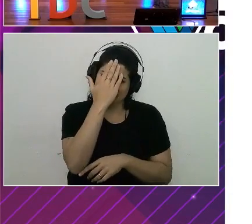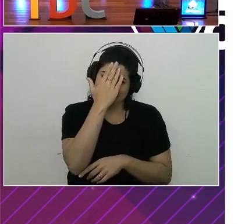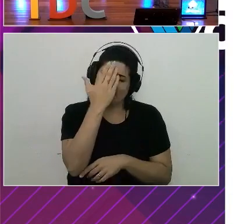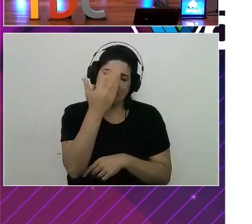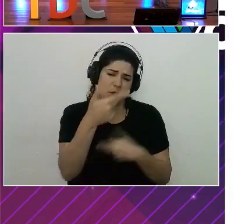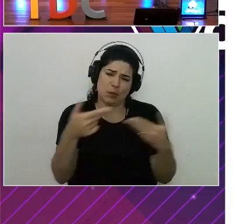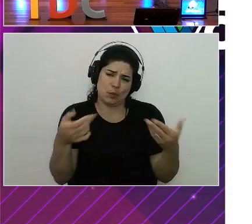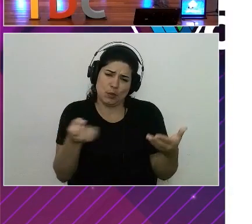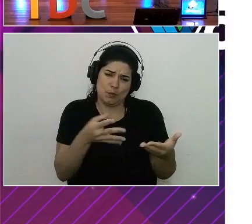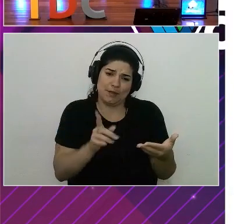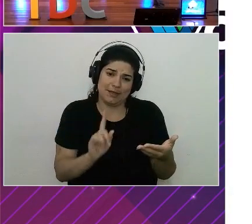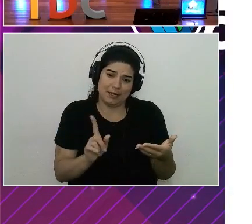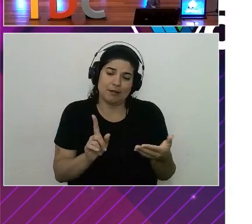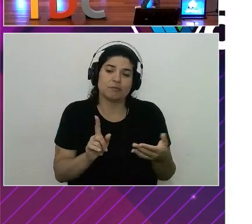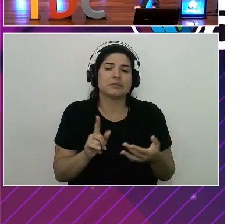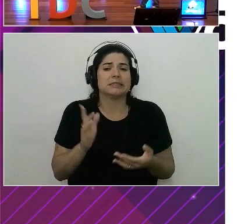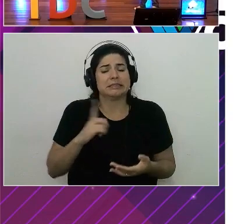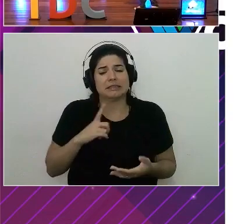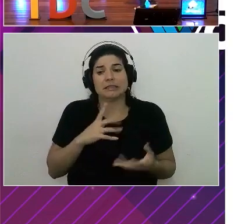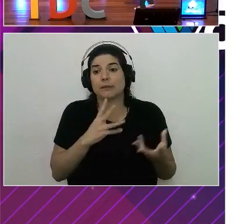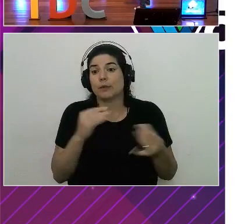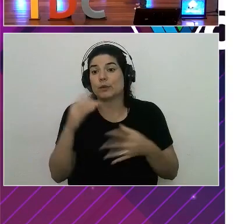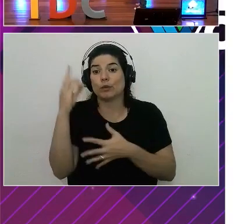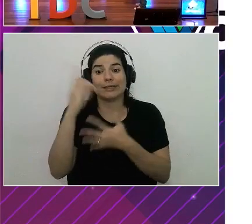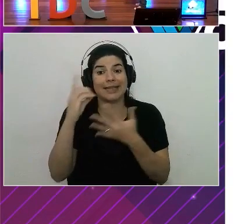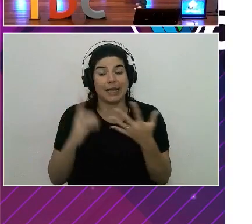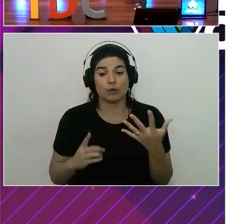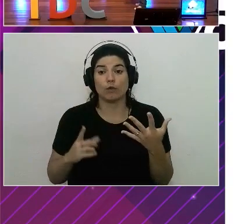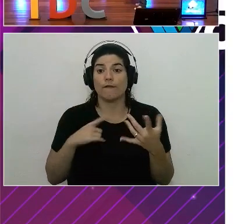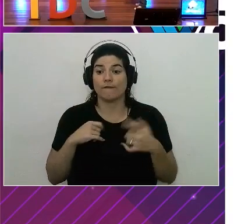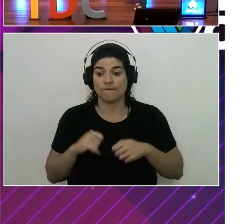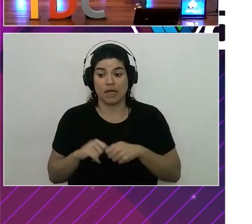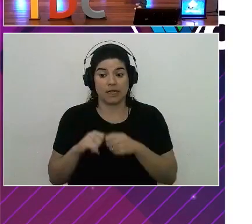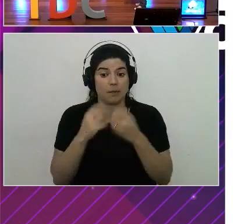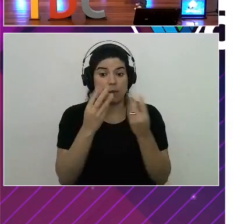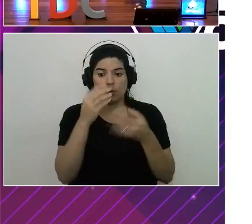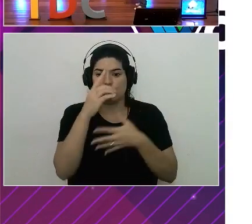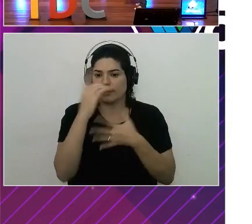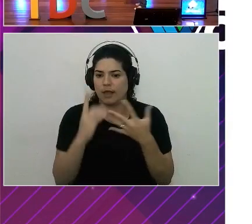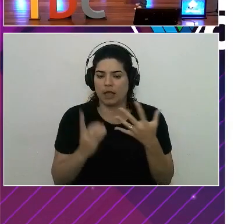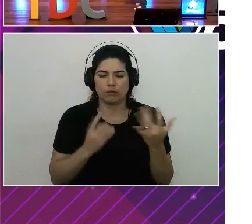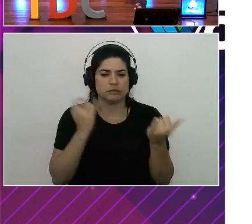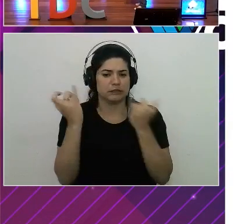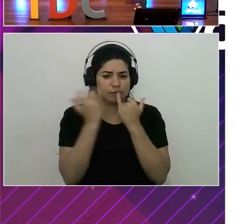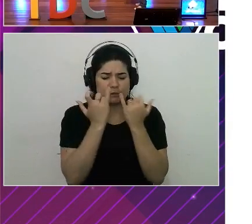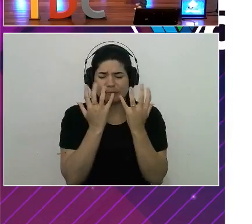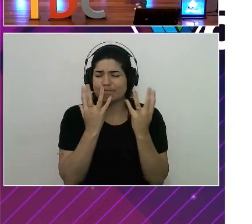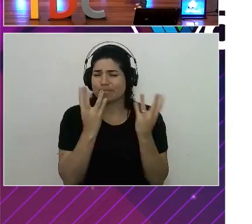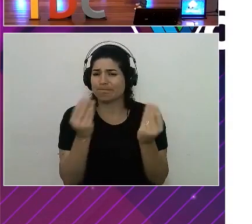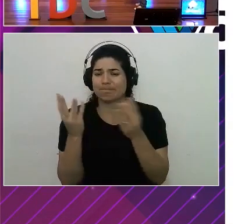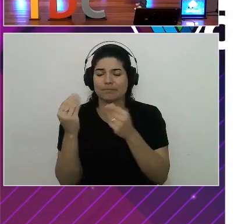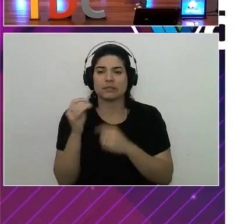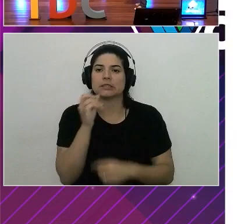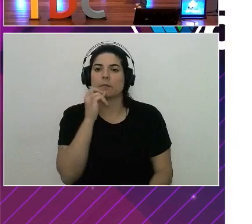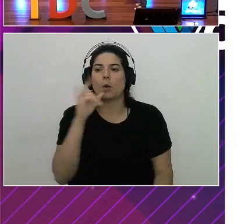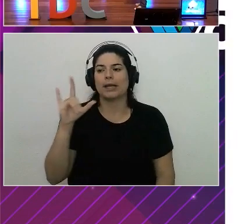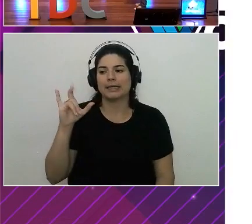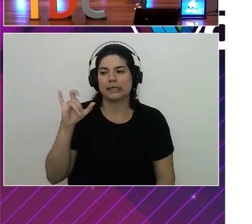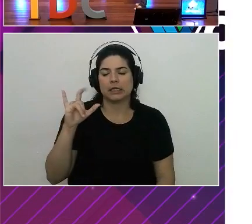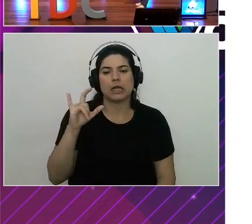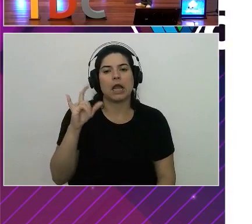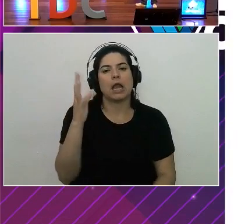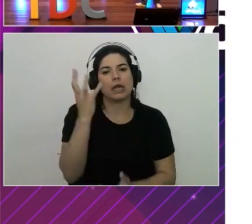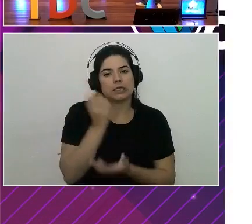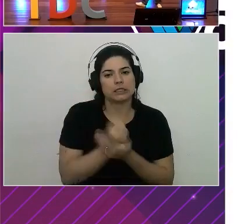de dados absurda, né? A gente gera muito dado, né? Então a gente um Instagram, por exemplo, ele recebe 65